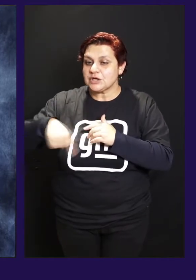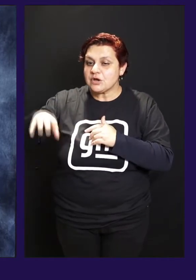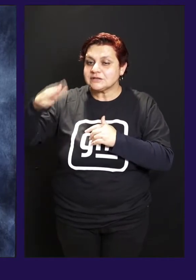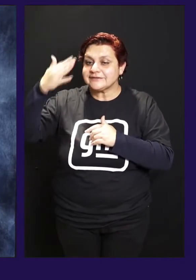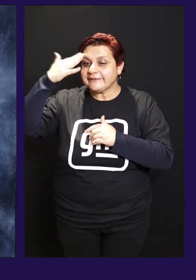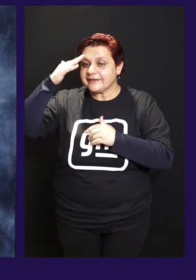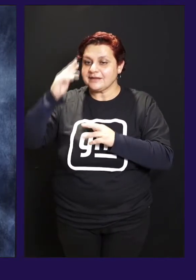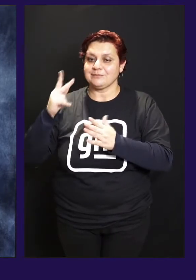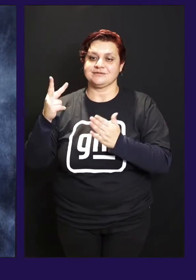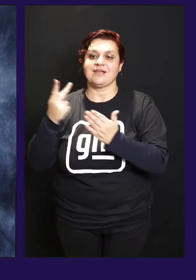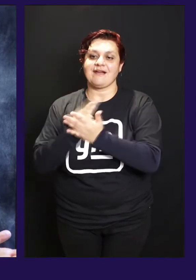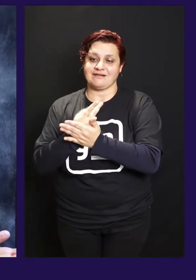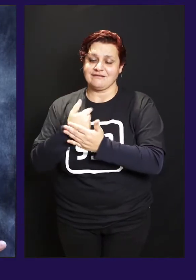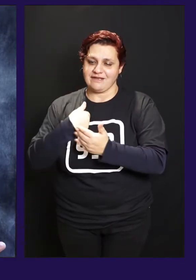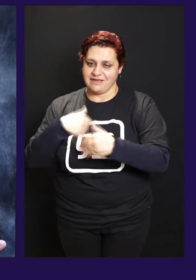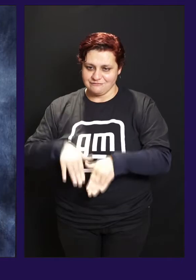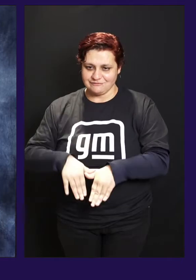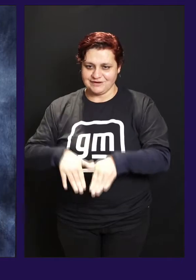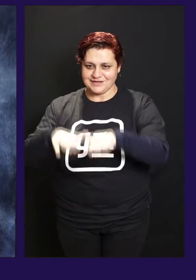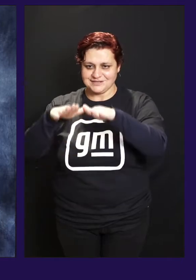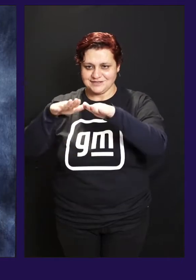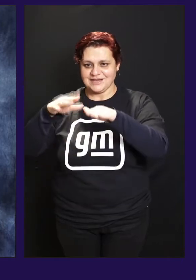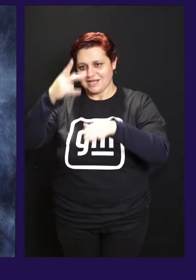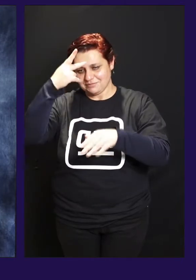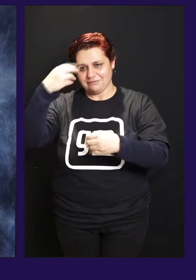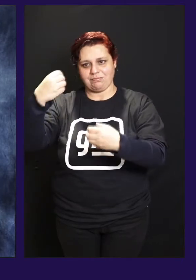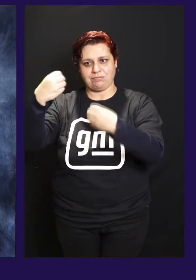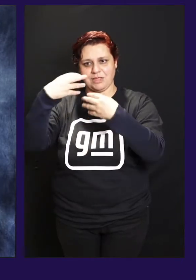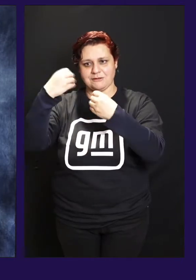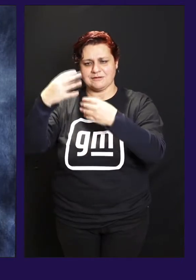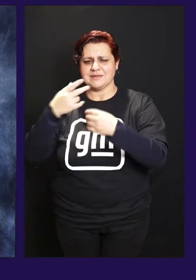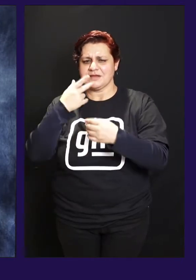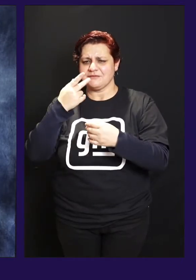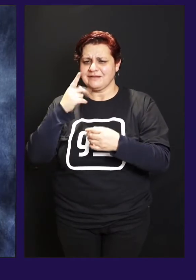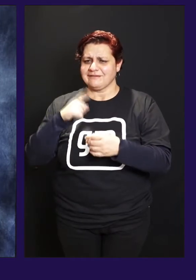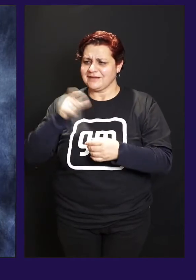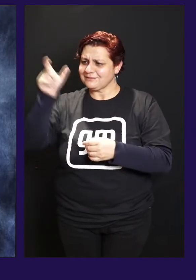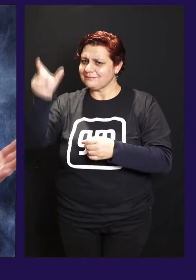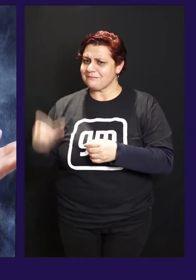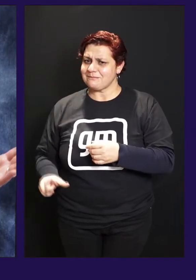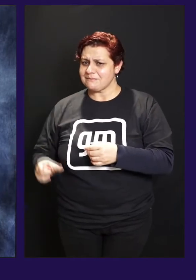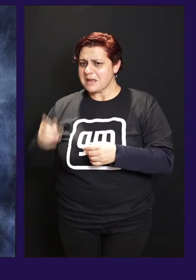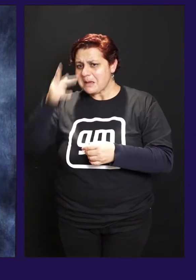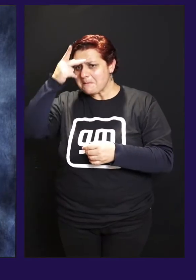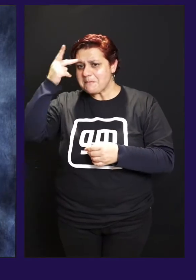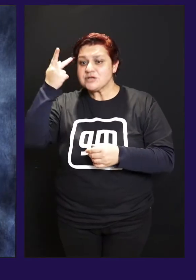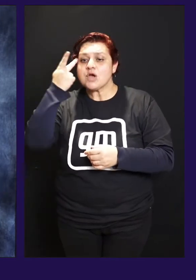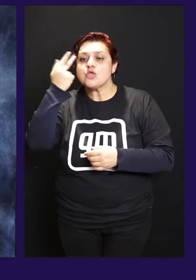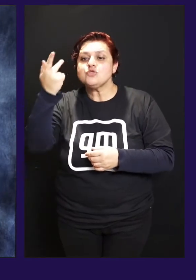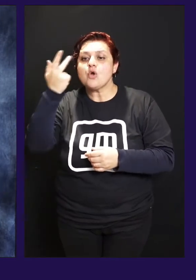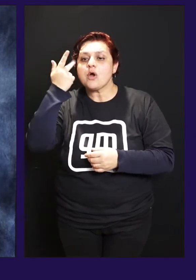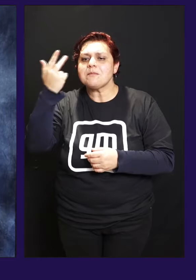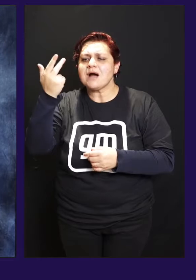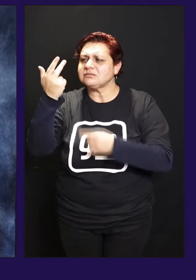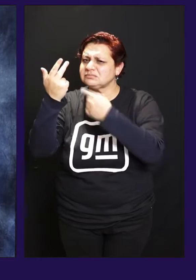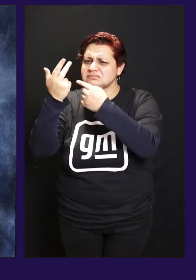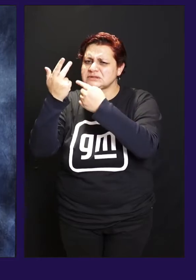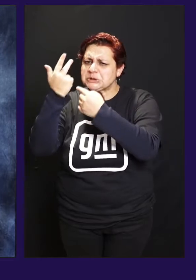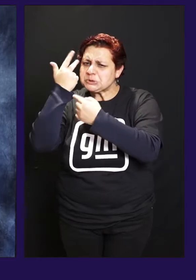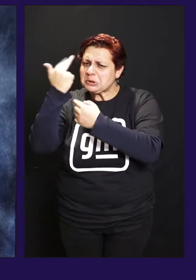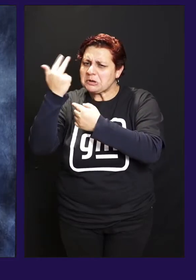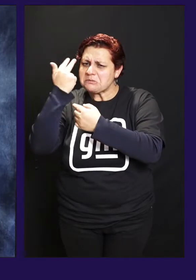média é identificado como nicho ou como uma exceção. De uma forma intencional ou não, nós